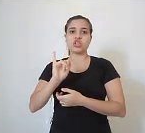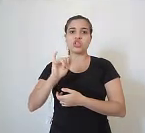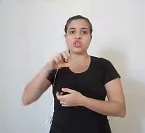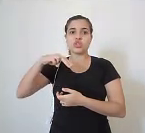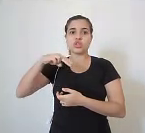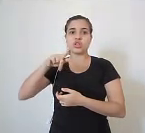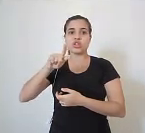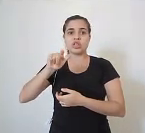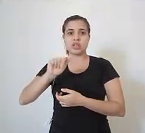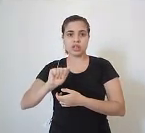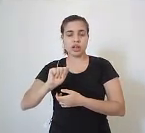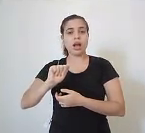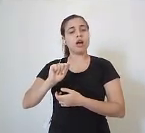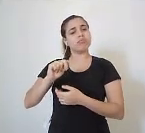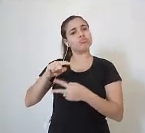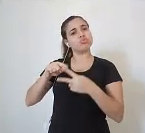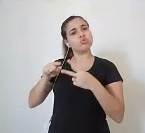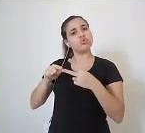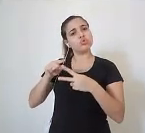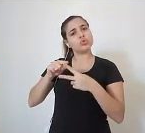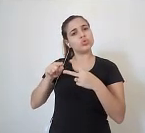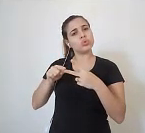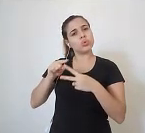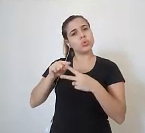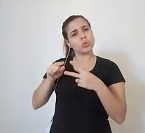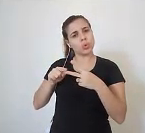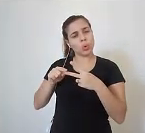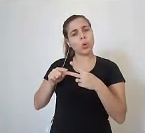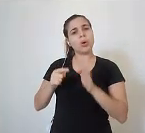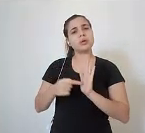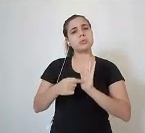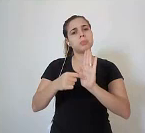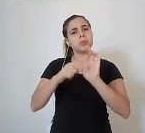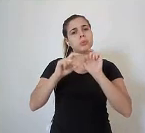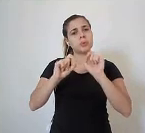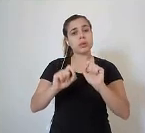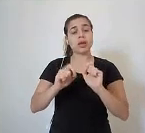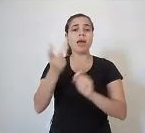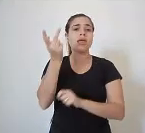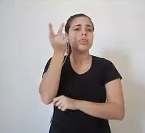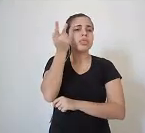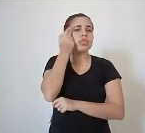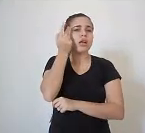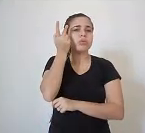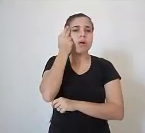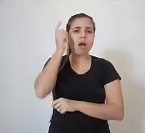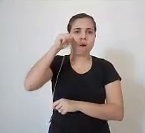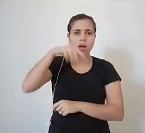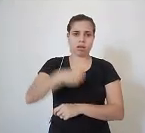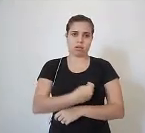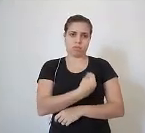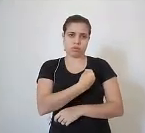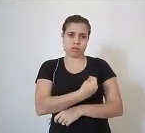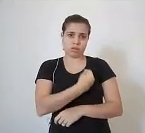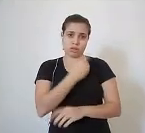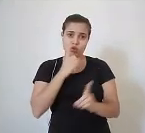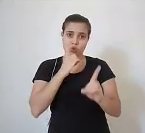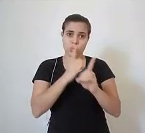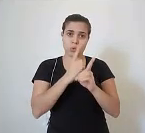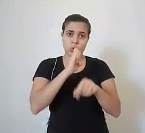e uma floresta ombrófila, antigamente conhecida como floresta pluvial. Né? Esses dois